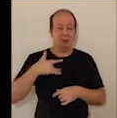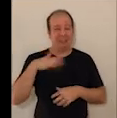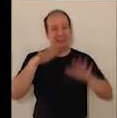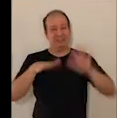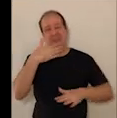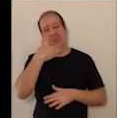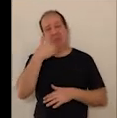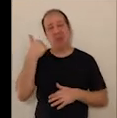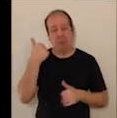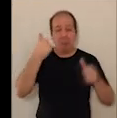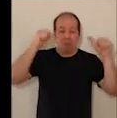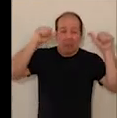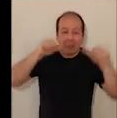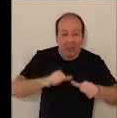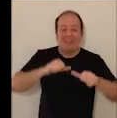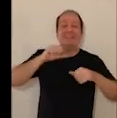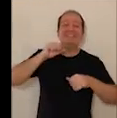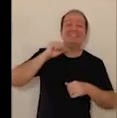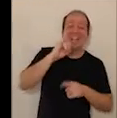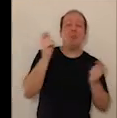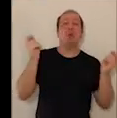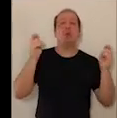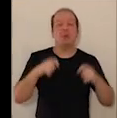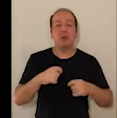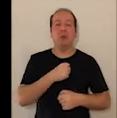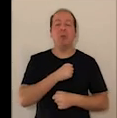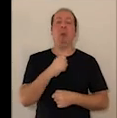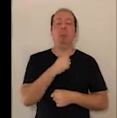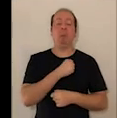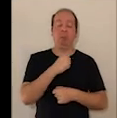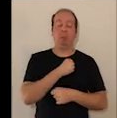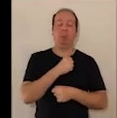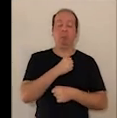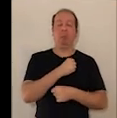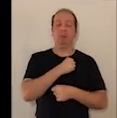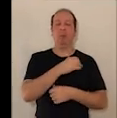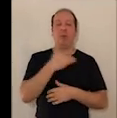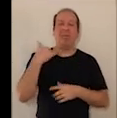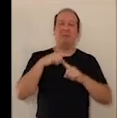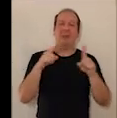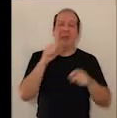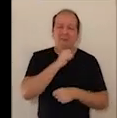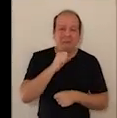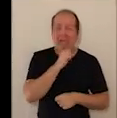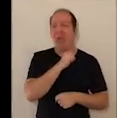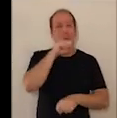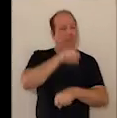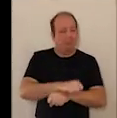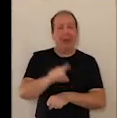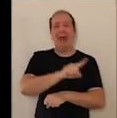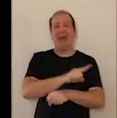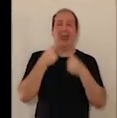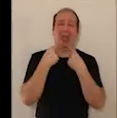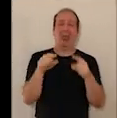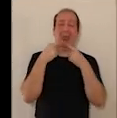ainda era precário, e que ele poderia ter um ataque de apoplexia, mas o velho não sossega,